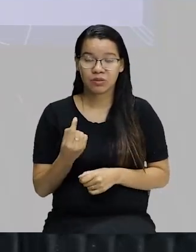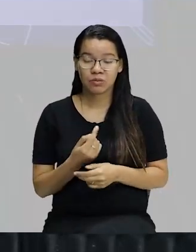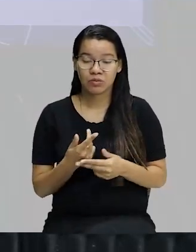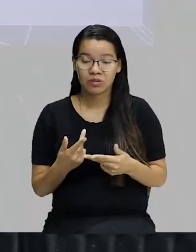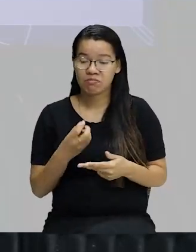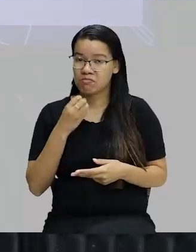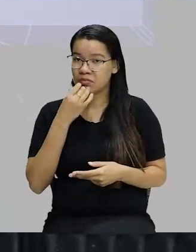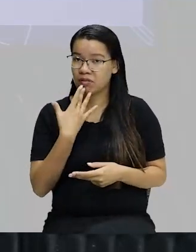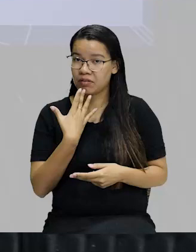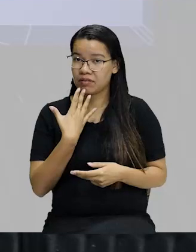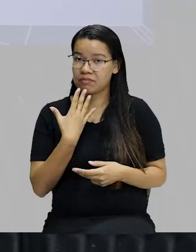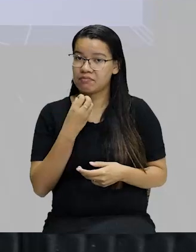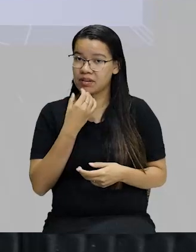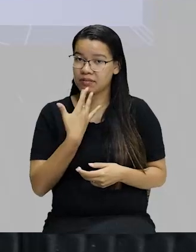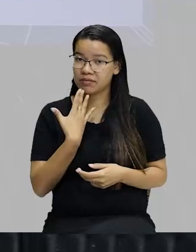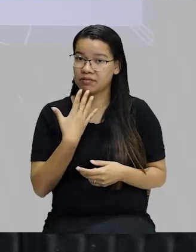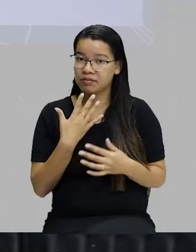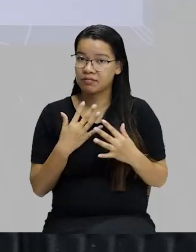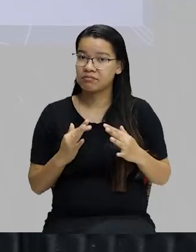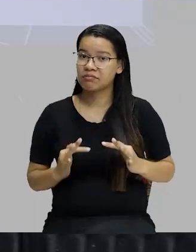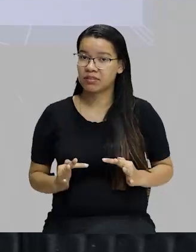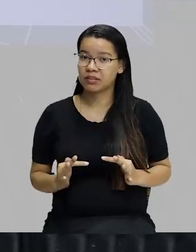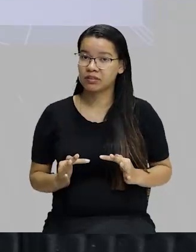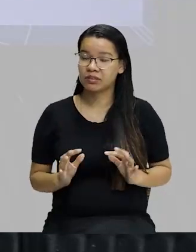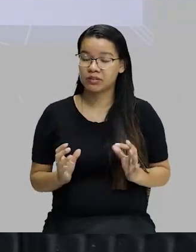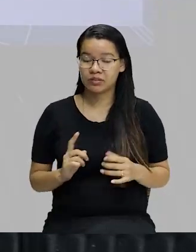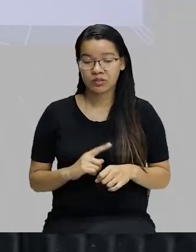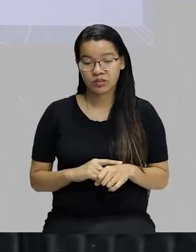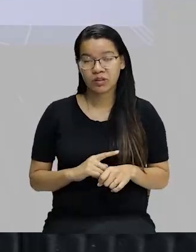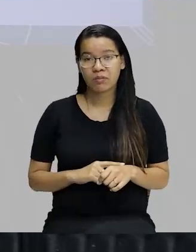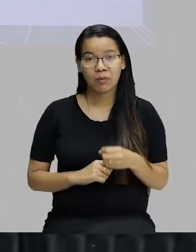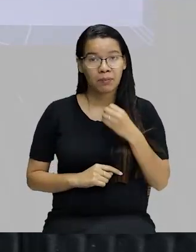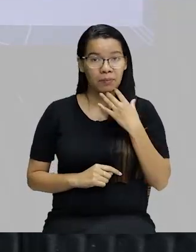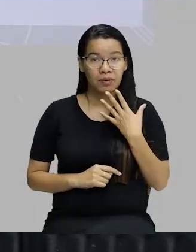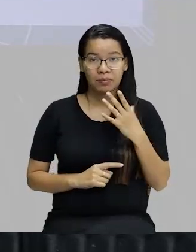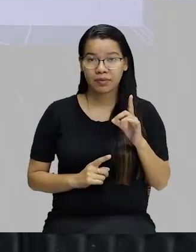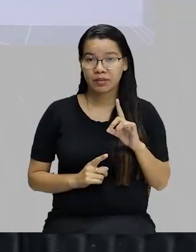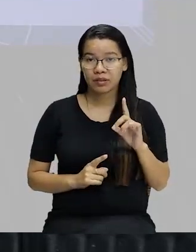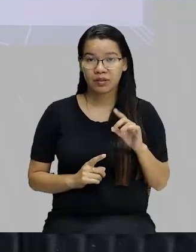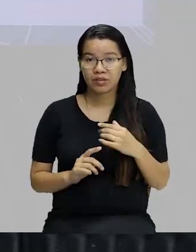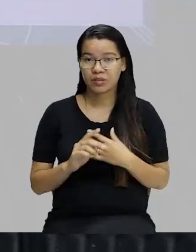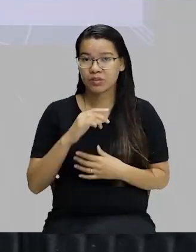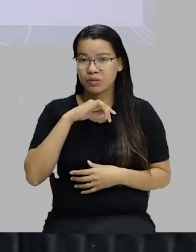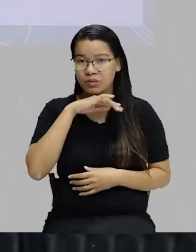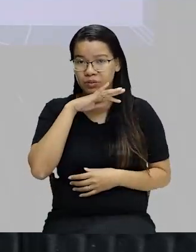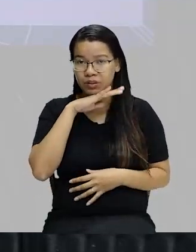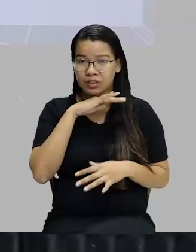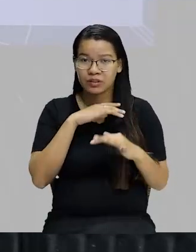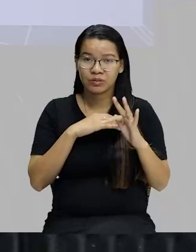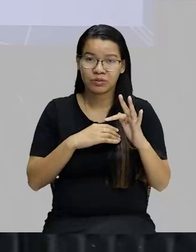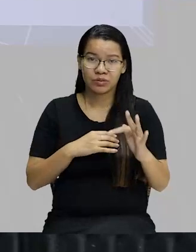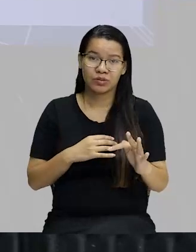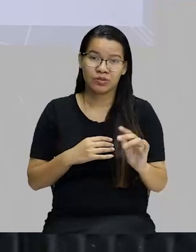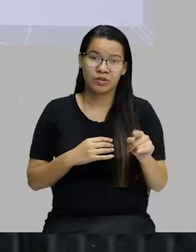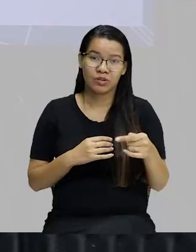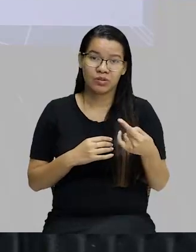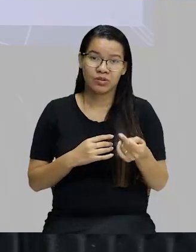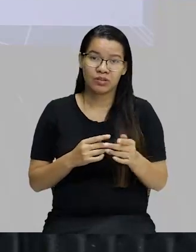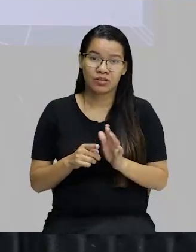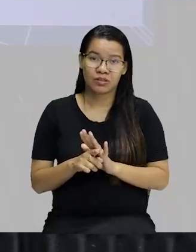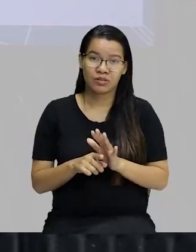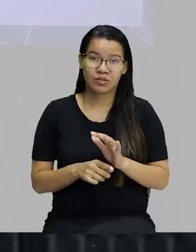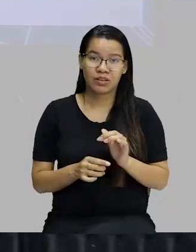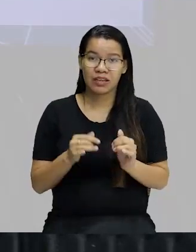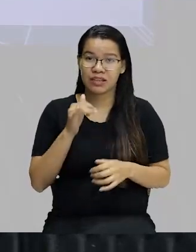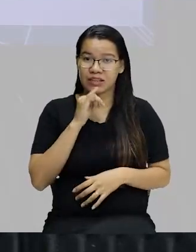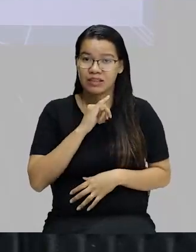bem feito, em um tempo que seja razoável para não te prejudicar futuramente, para não te prejudicar em outras questões, por